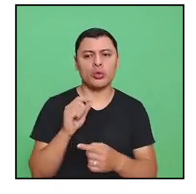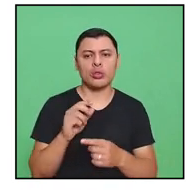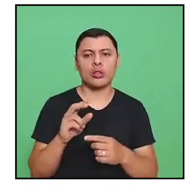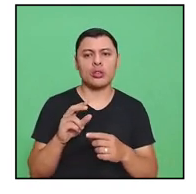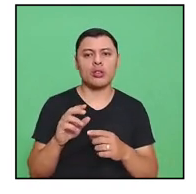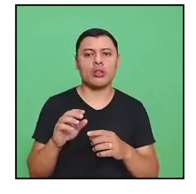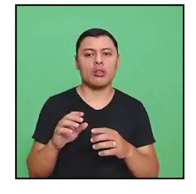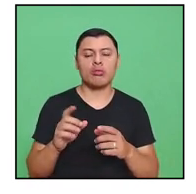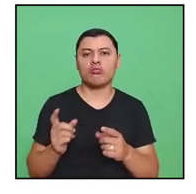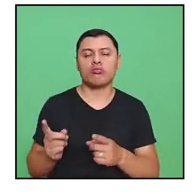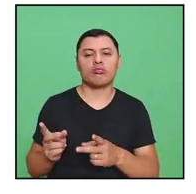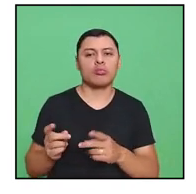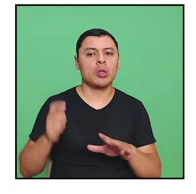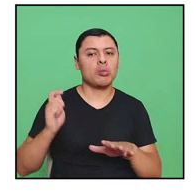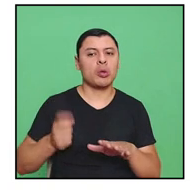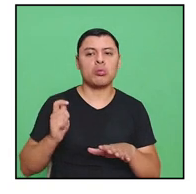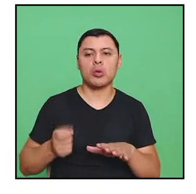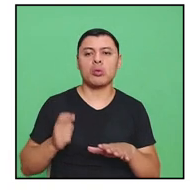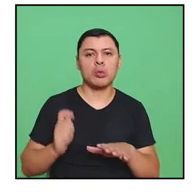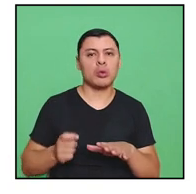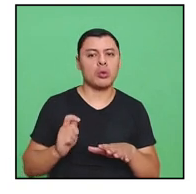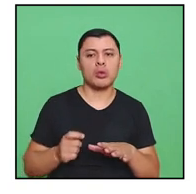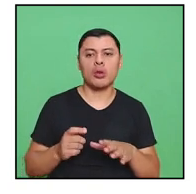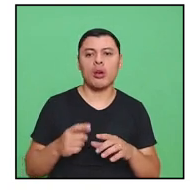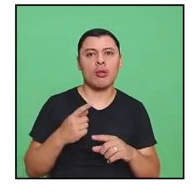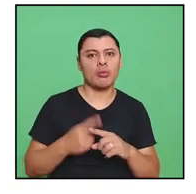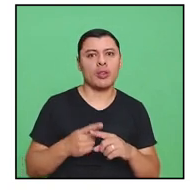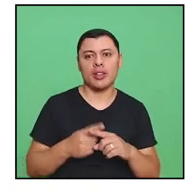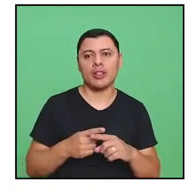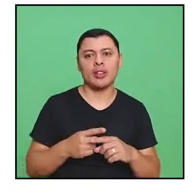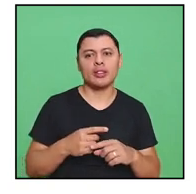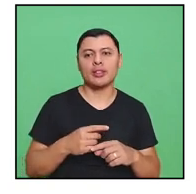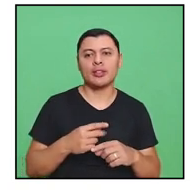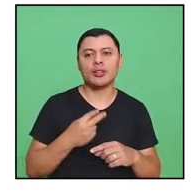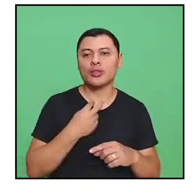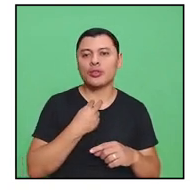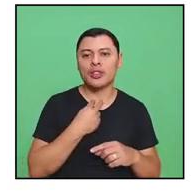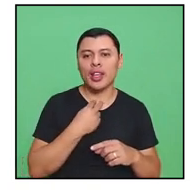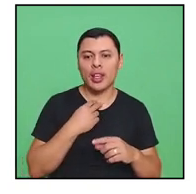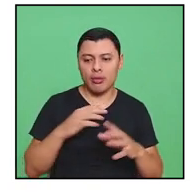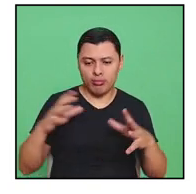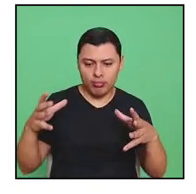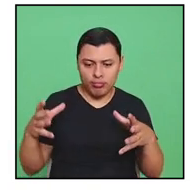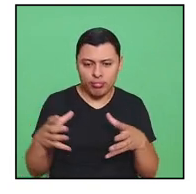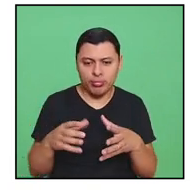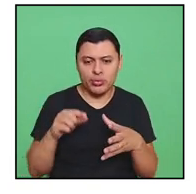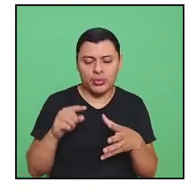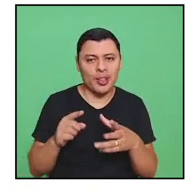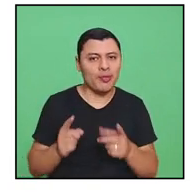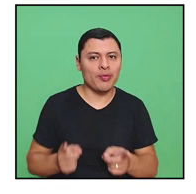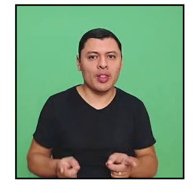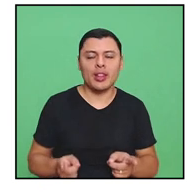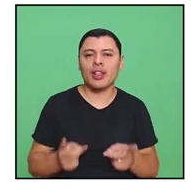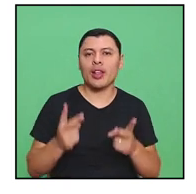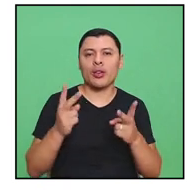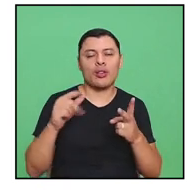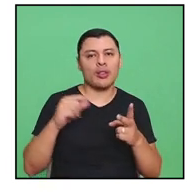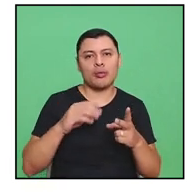toda leiloada de uma vez porque era impossível mantê-la aqui, eu acho.